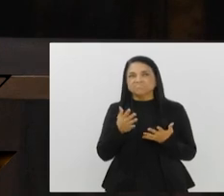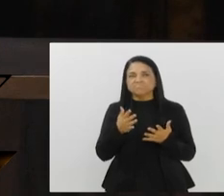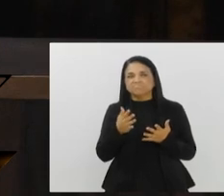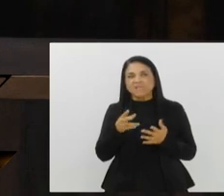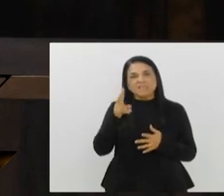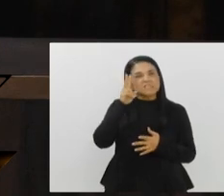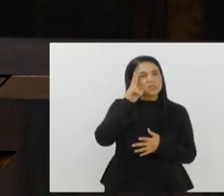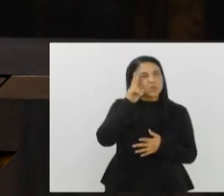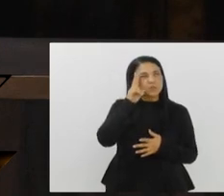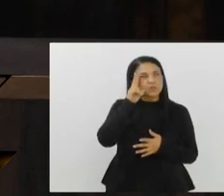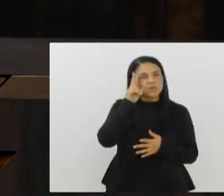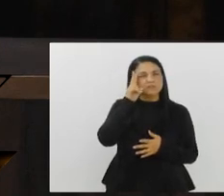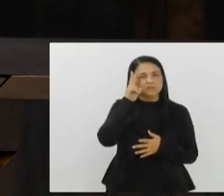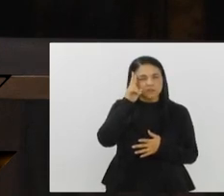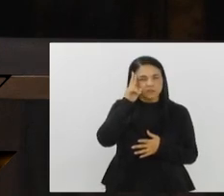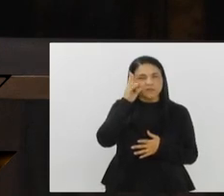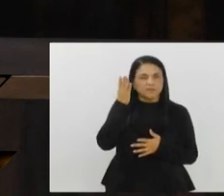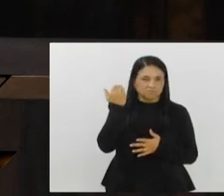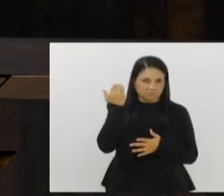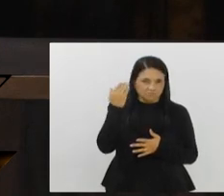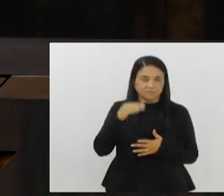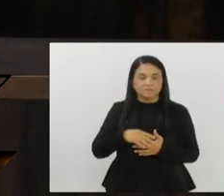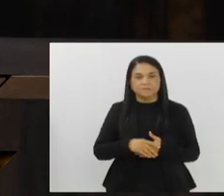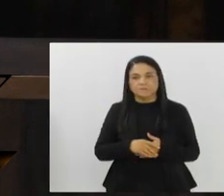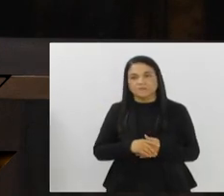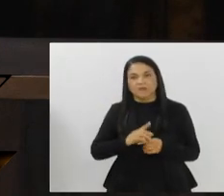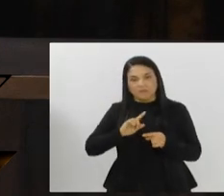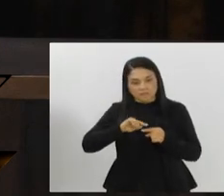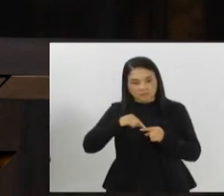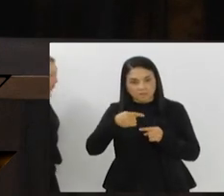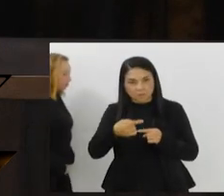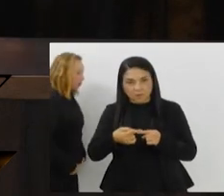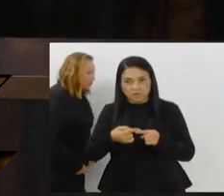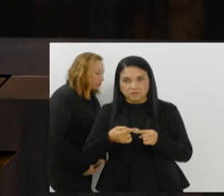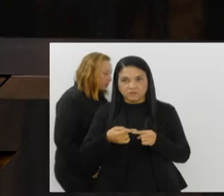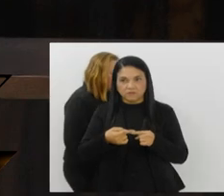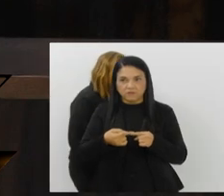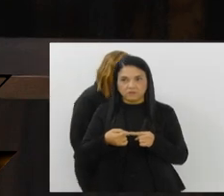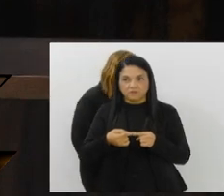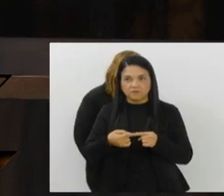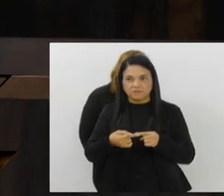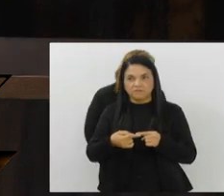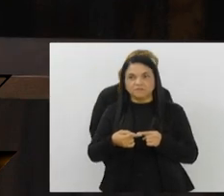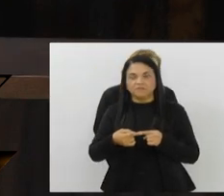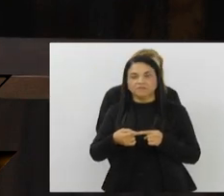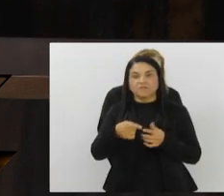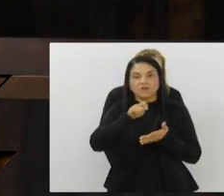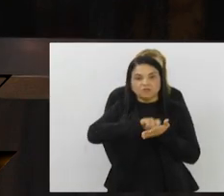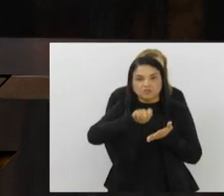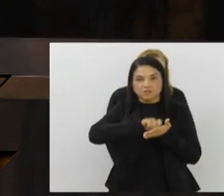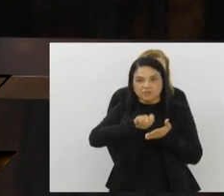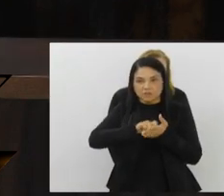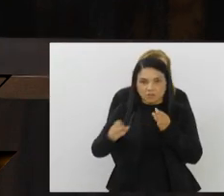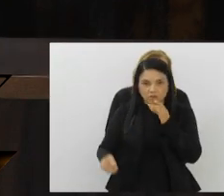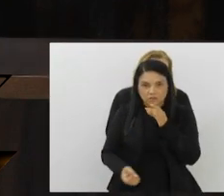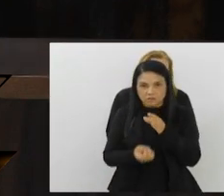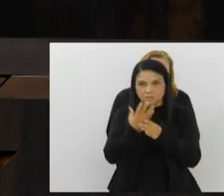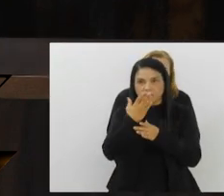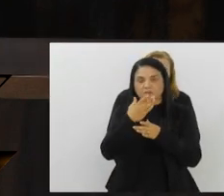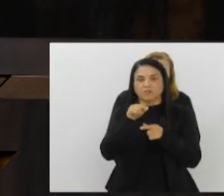segunda-feira depois tivemos nisso que eu já descrevi o lançamento da